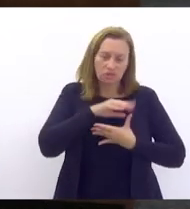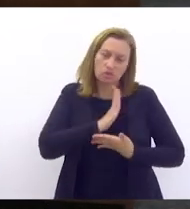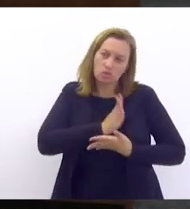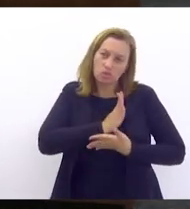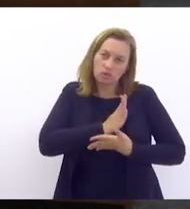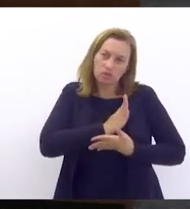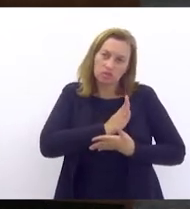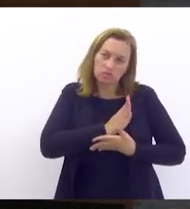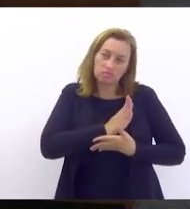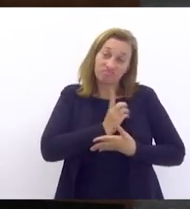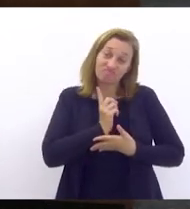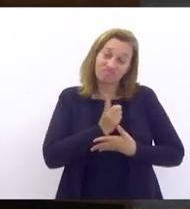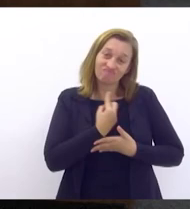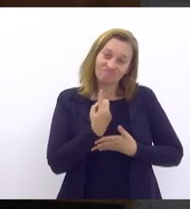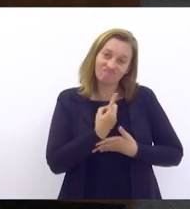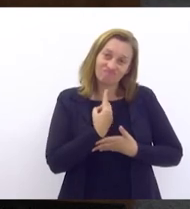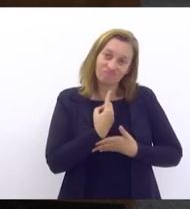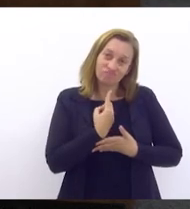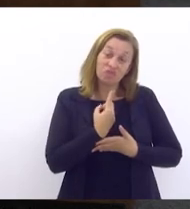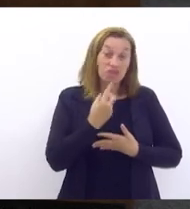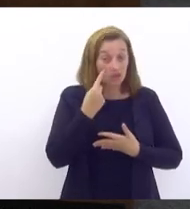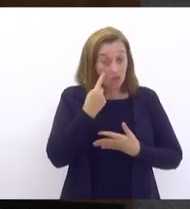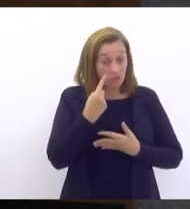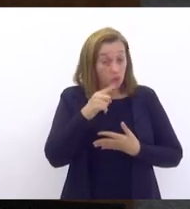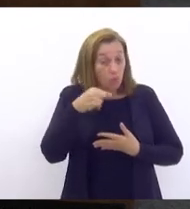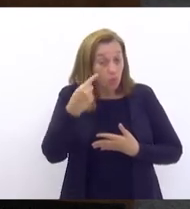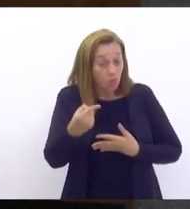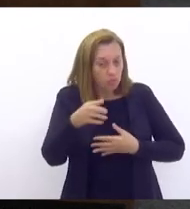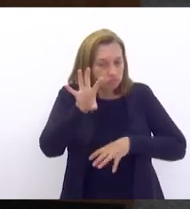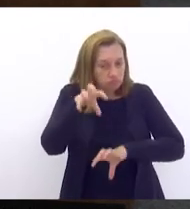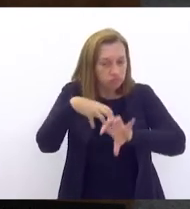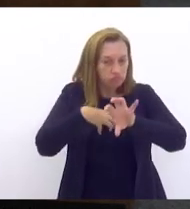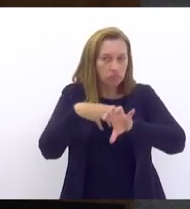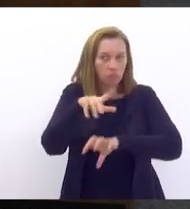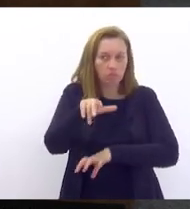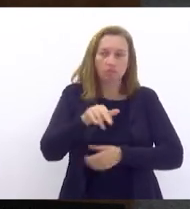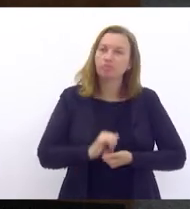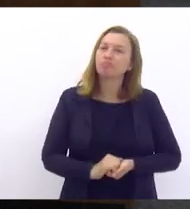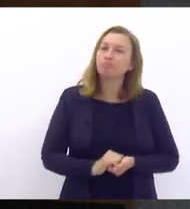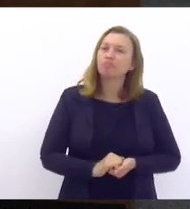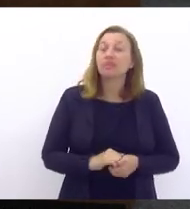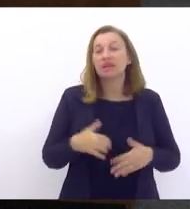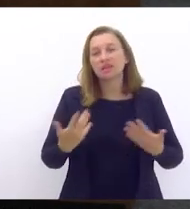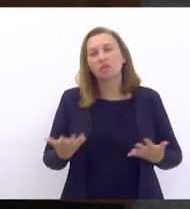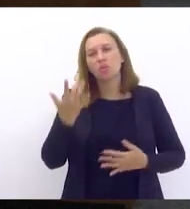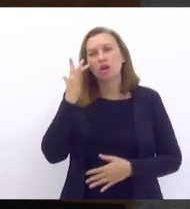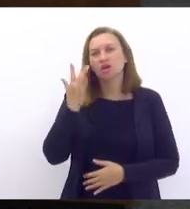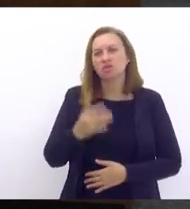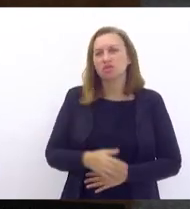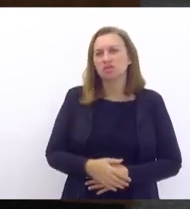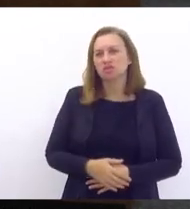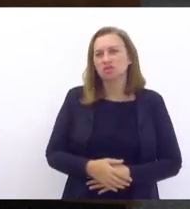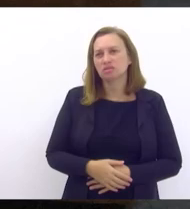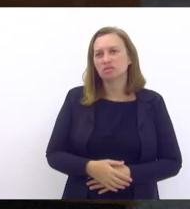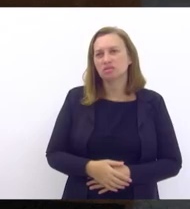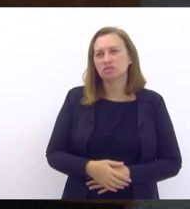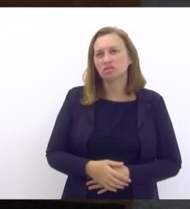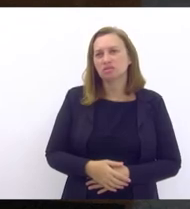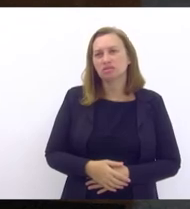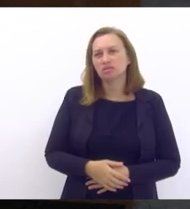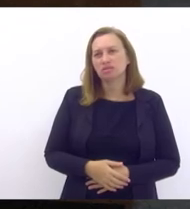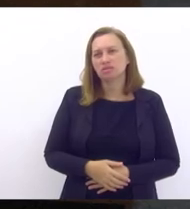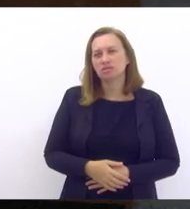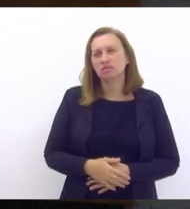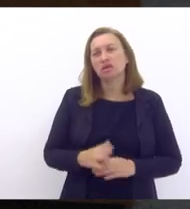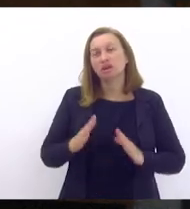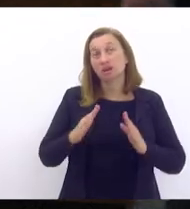coração da gente, onde a gente tem que ver o outro como irmão. Então, eu acho que a casa